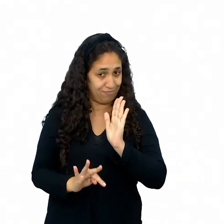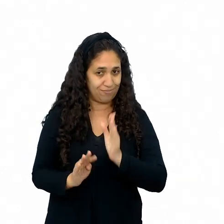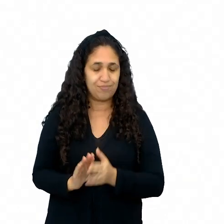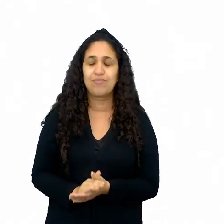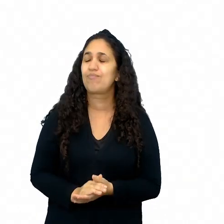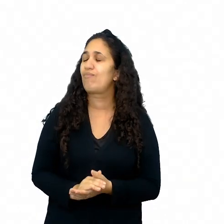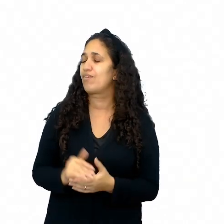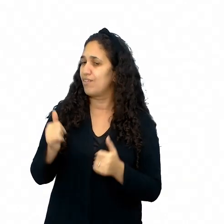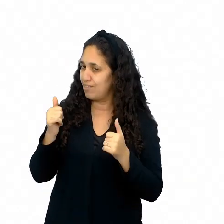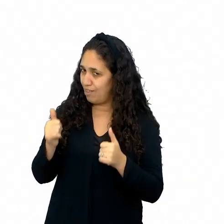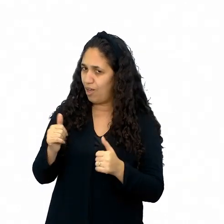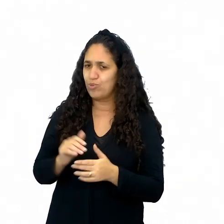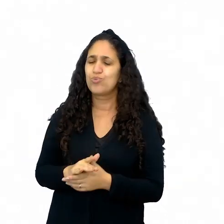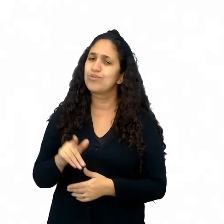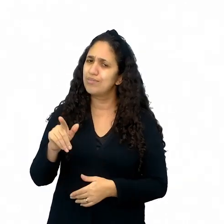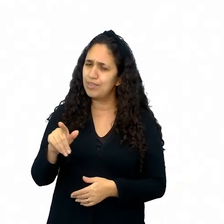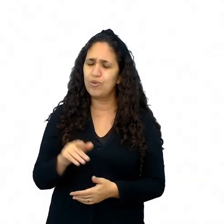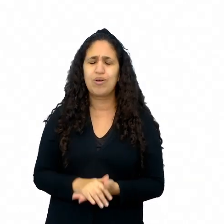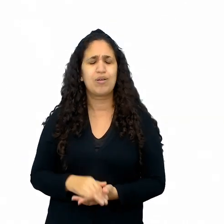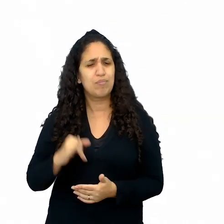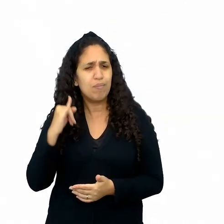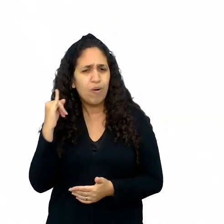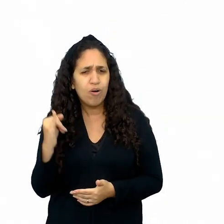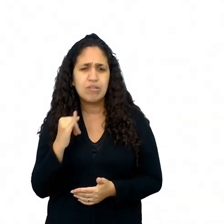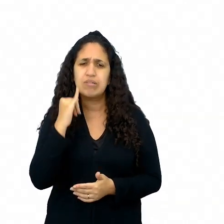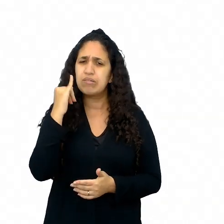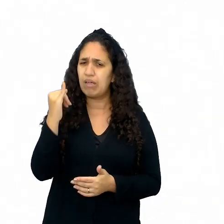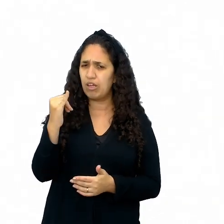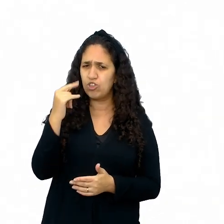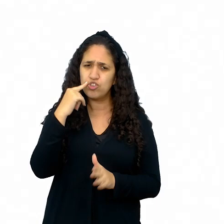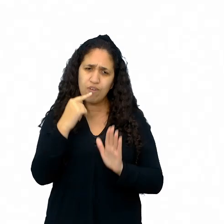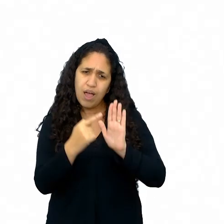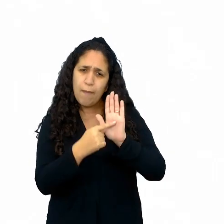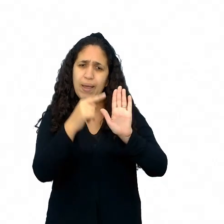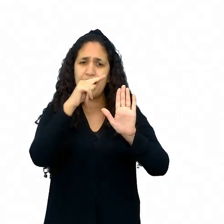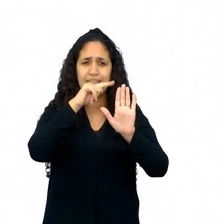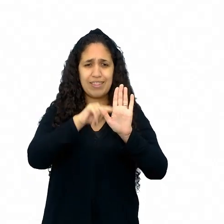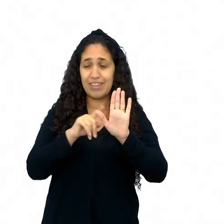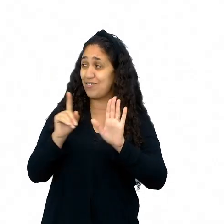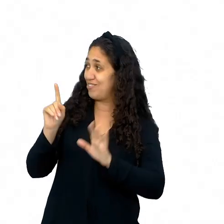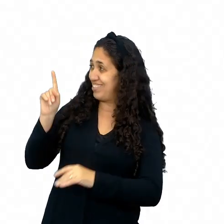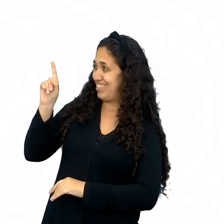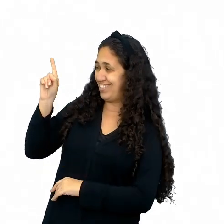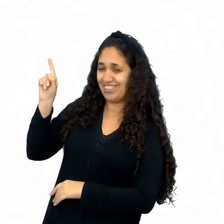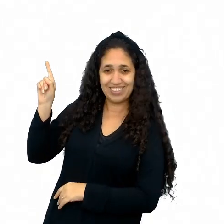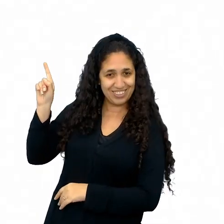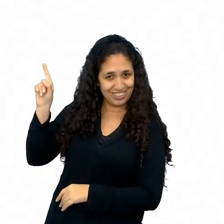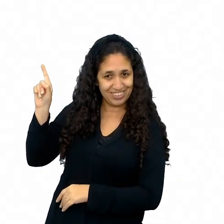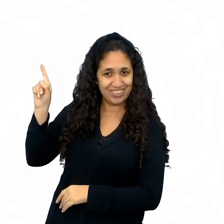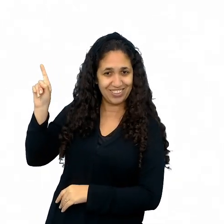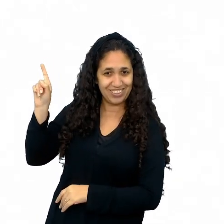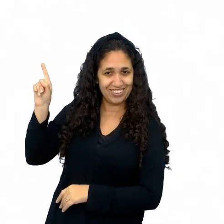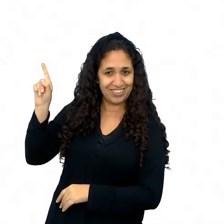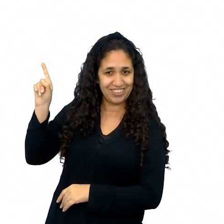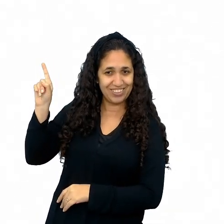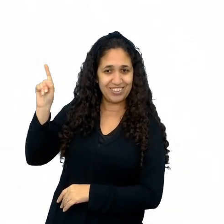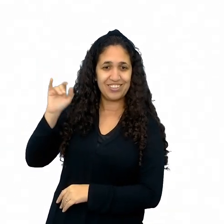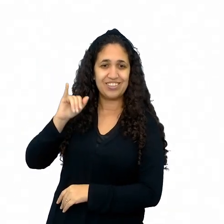Então, vale muito a pena considerar a metáfora da coque aí, não é? A metáfora do